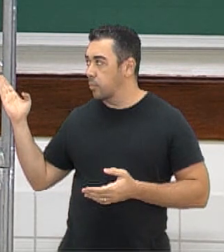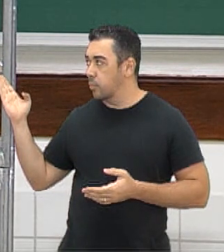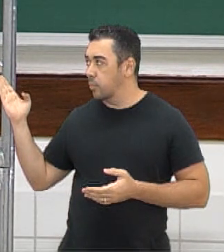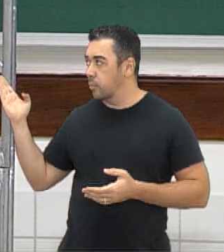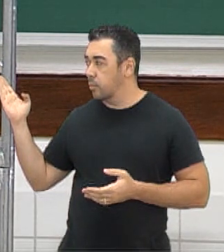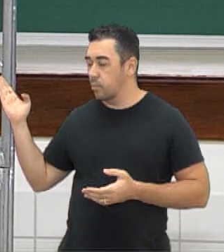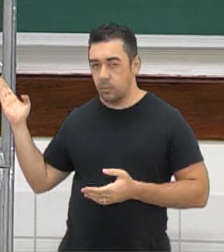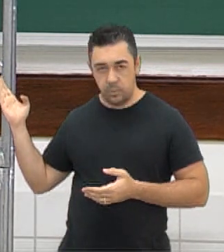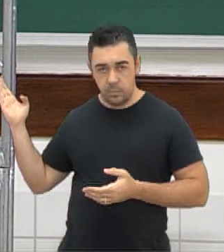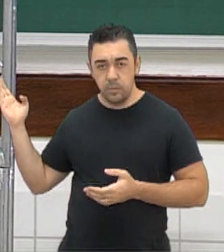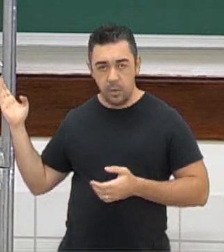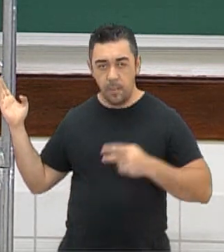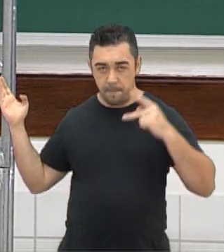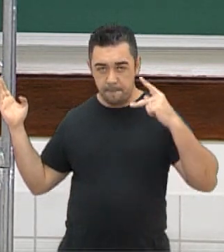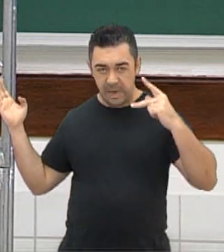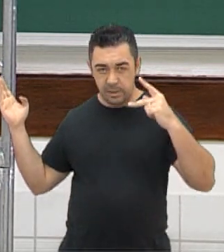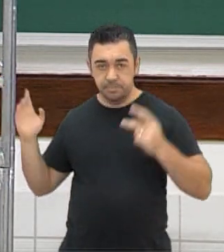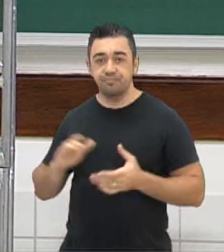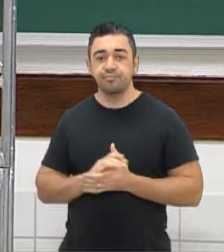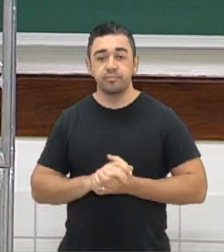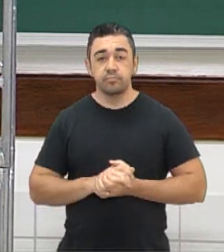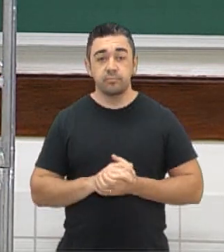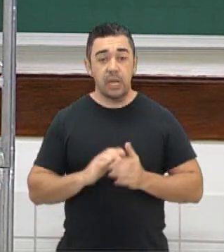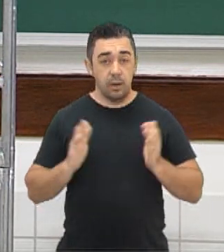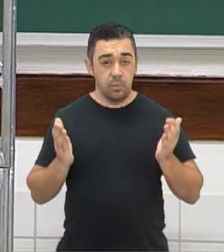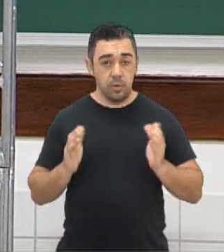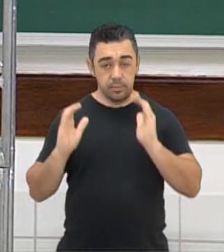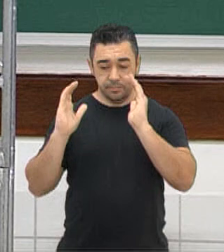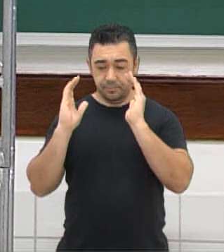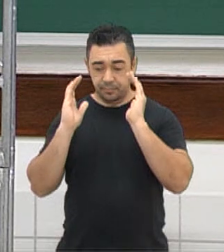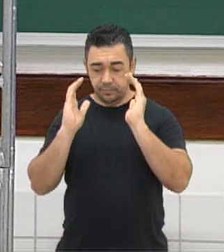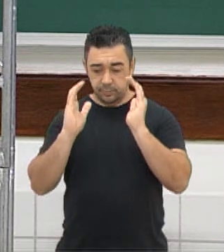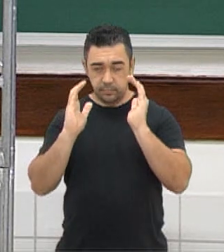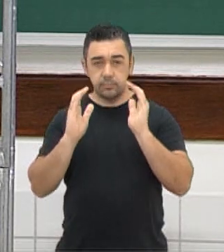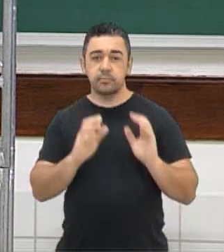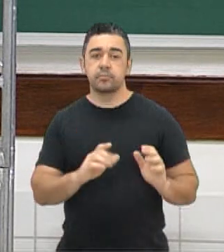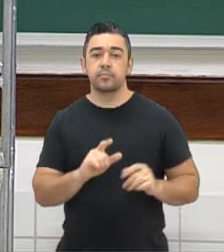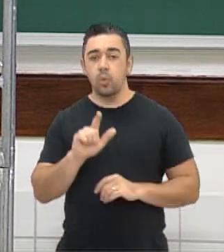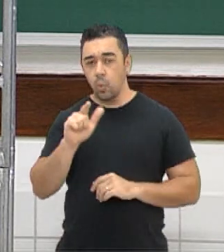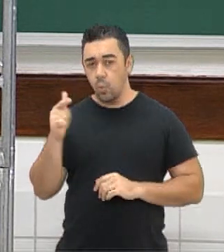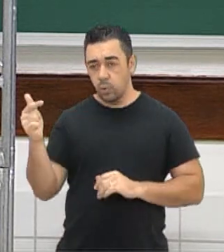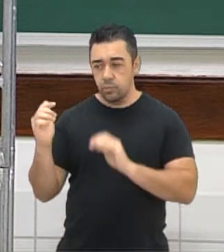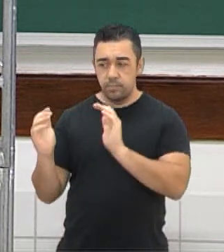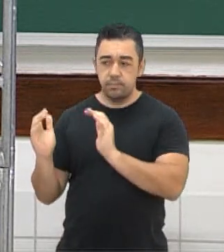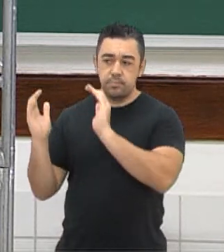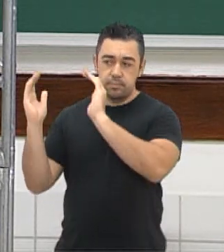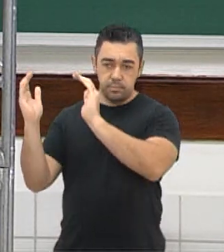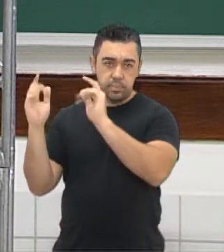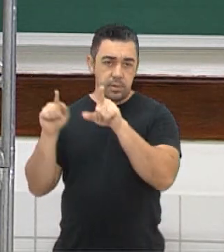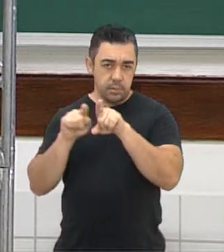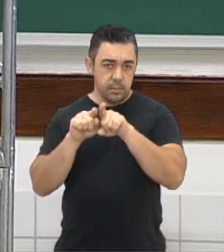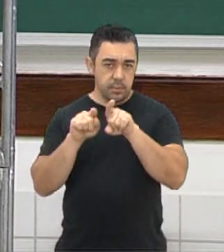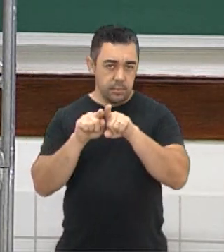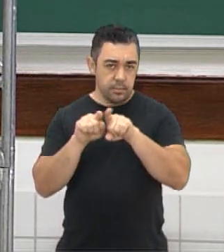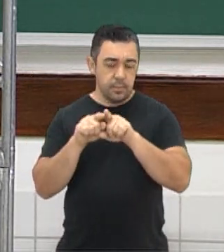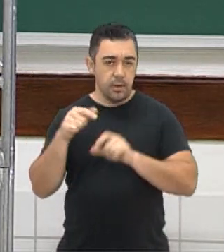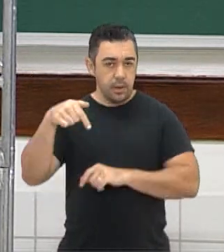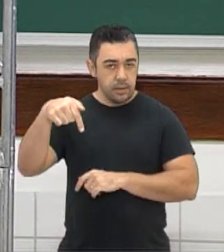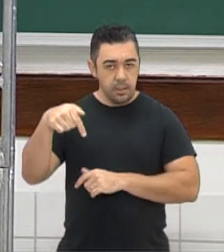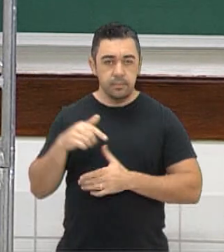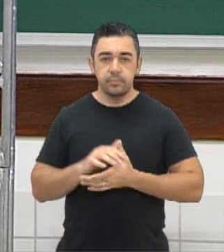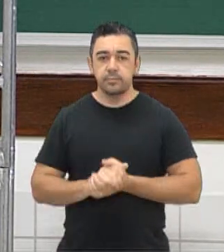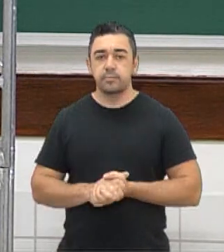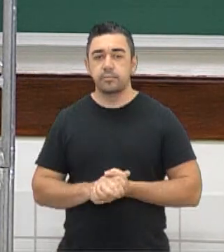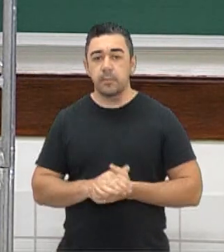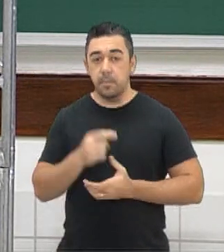5xy. Vou pôr entre parênteses só para ele não ficar diferente do meu outro amigo lá, que eu vou pôr, que é o quê?